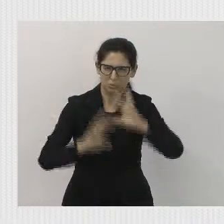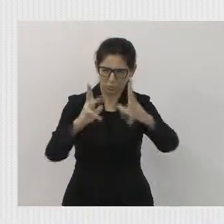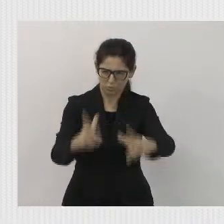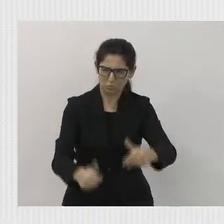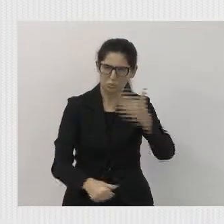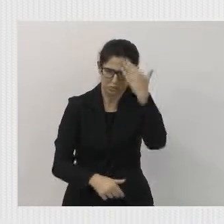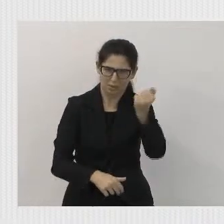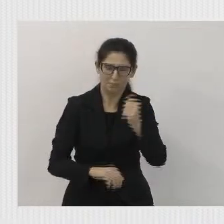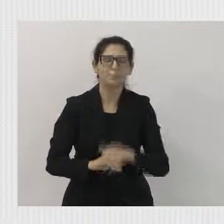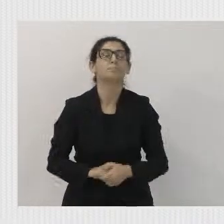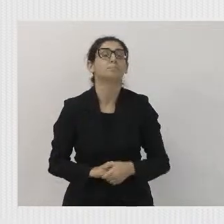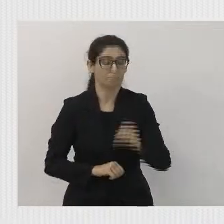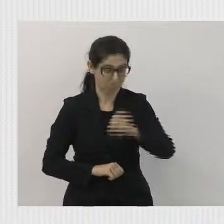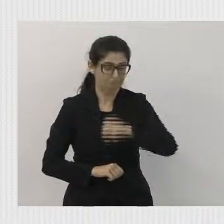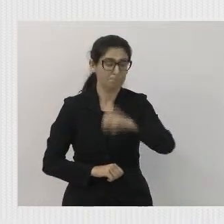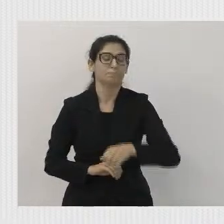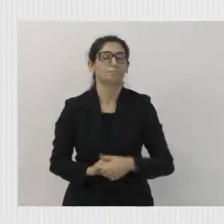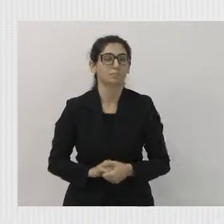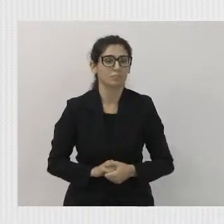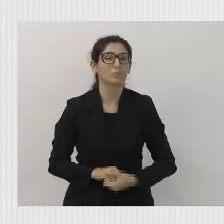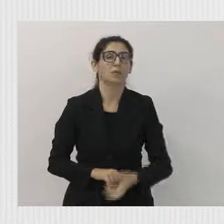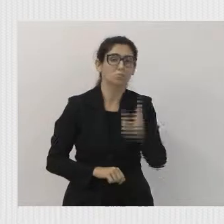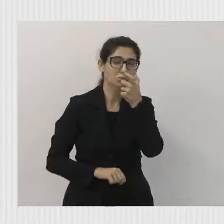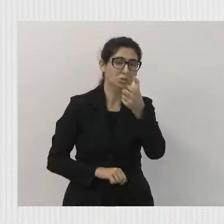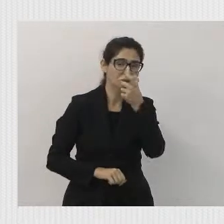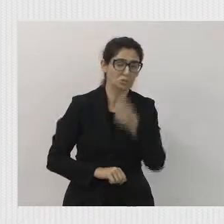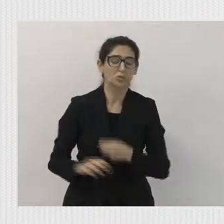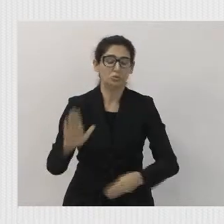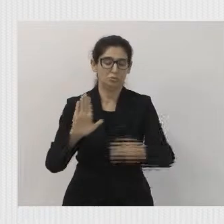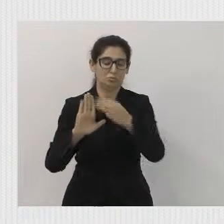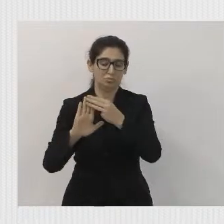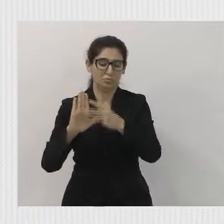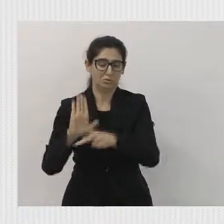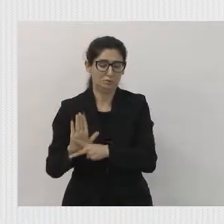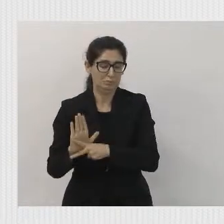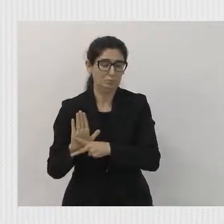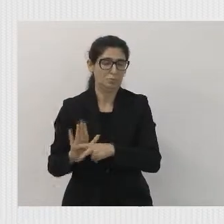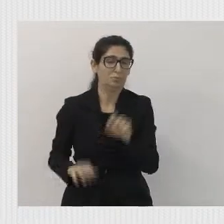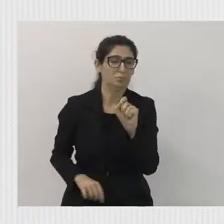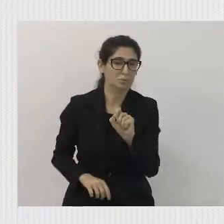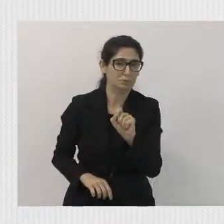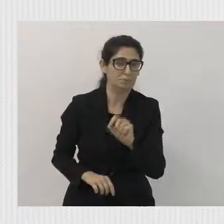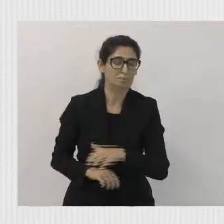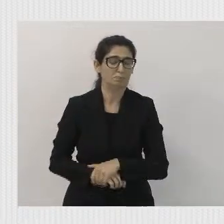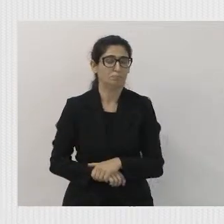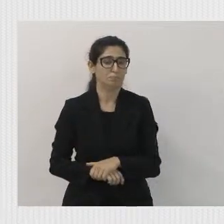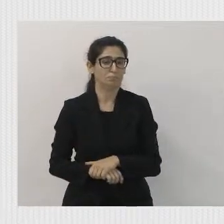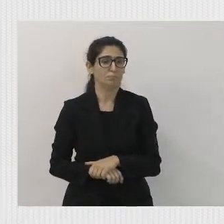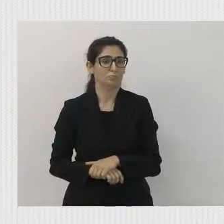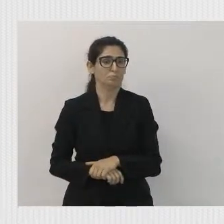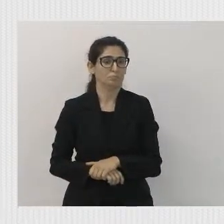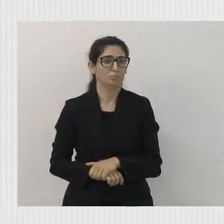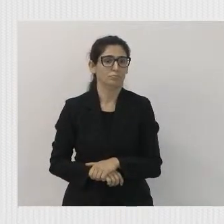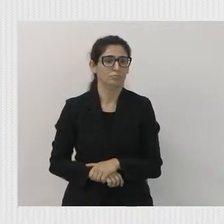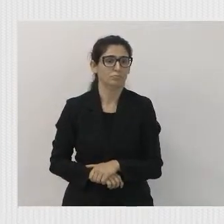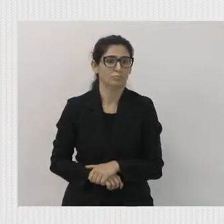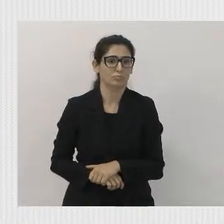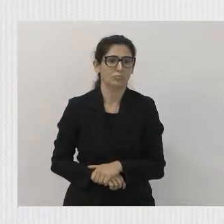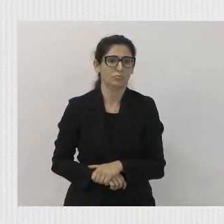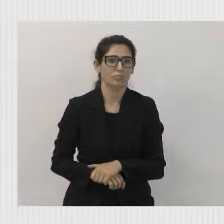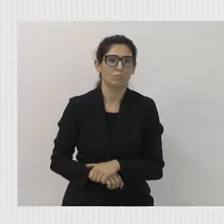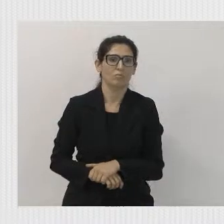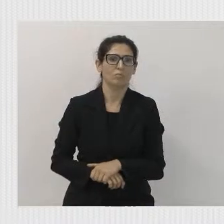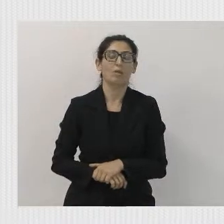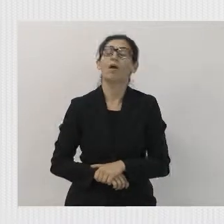interessante a gente ver que o Ministério Público, ele tem a legalidade, mas ele não tem